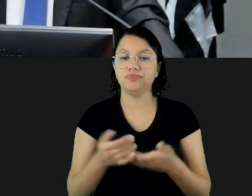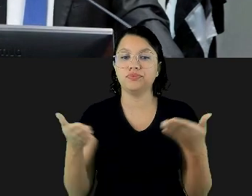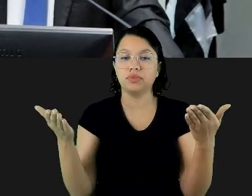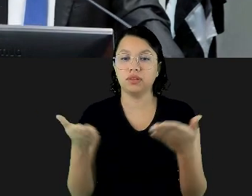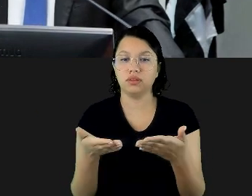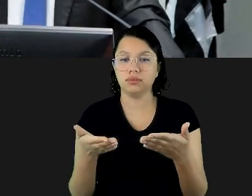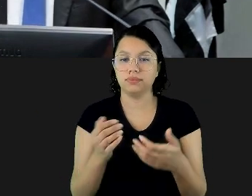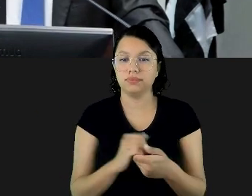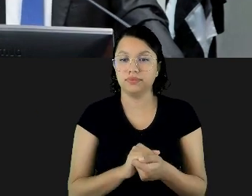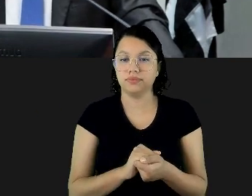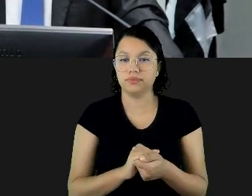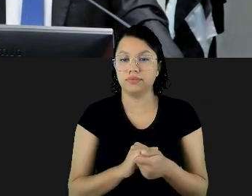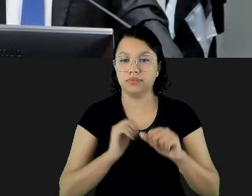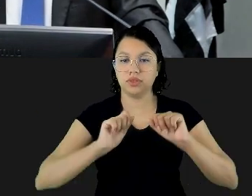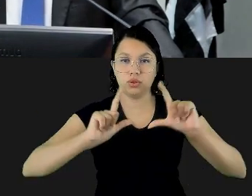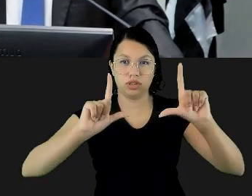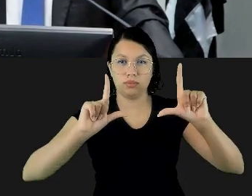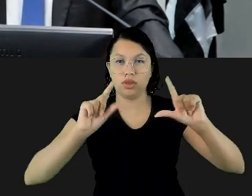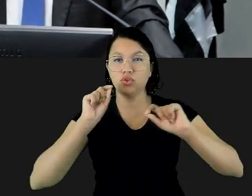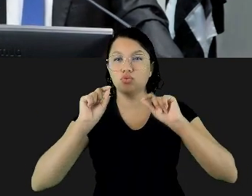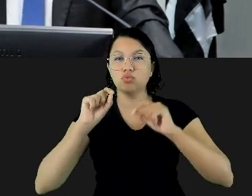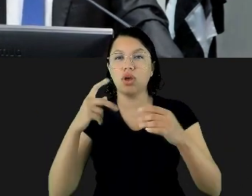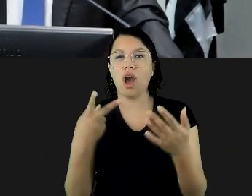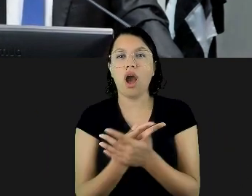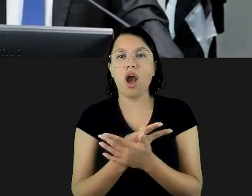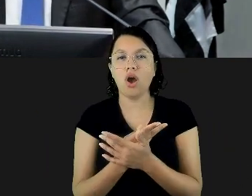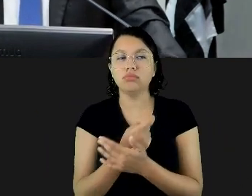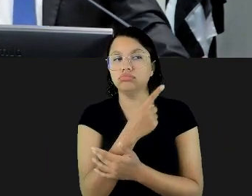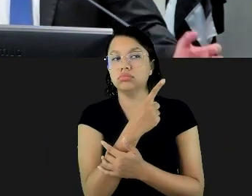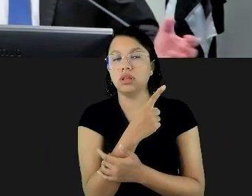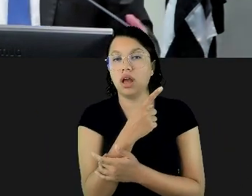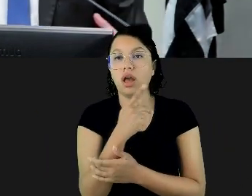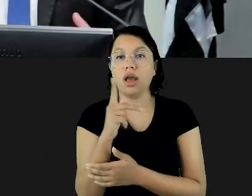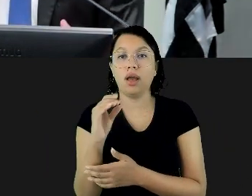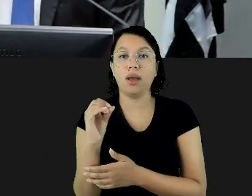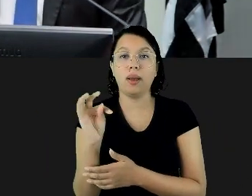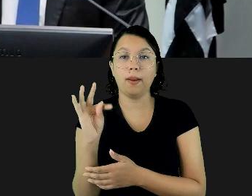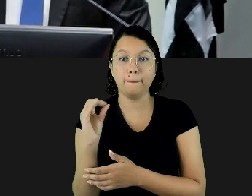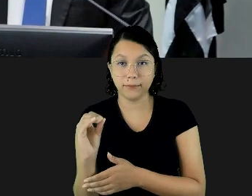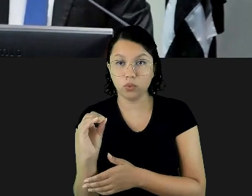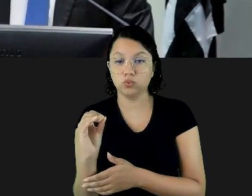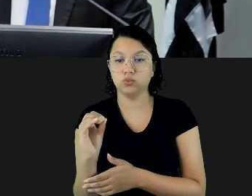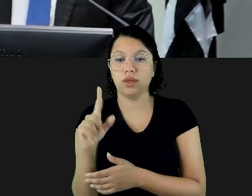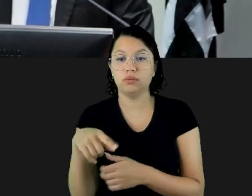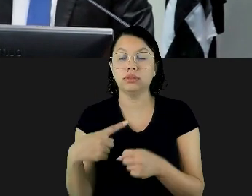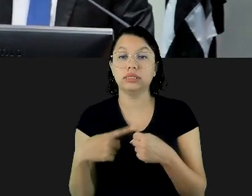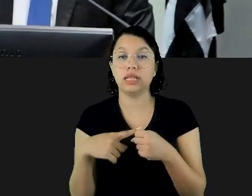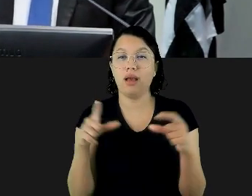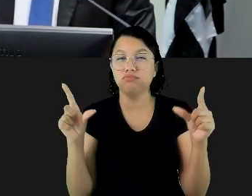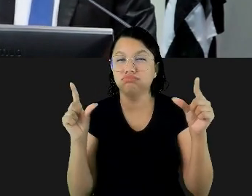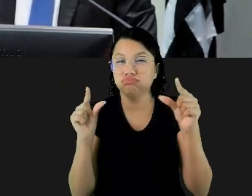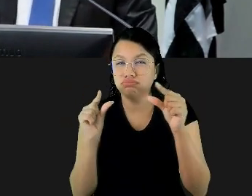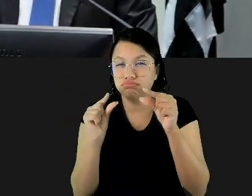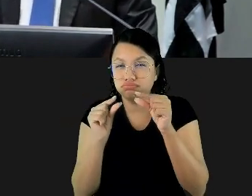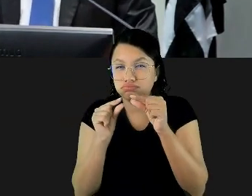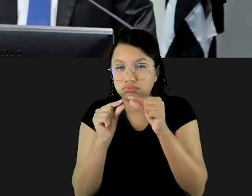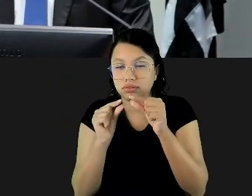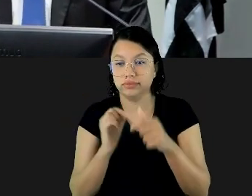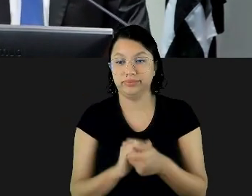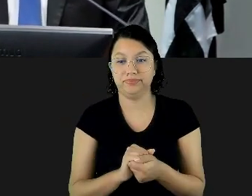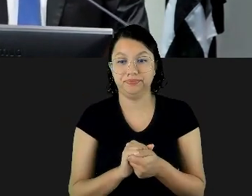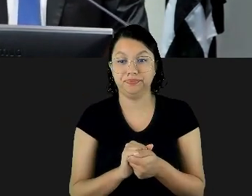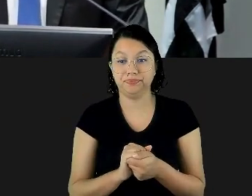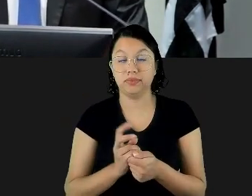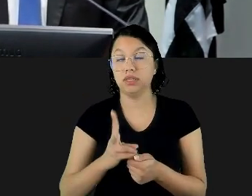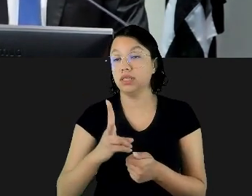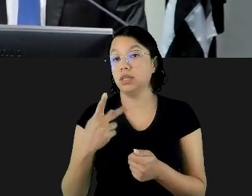uma imagem do que está acontecendo em Porto Murtinho. Porto Murtinho é uma cidade muito pequena, e toda vez que a gente tinha